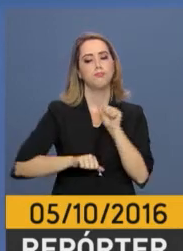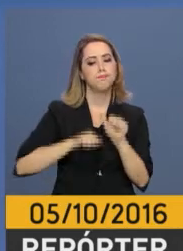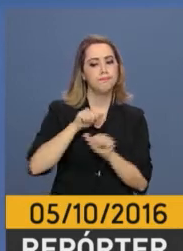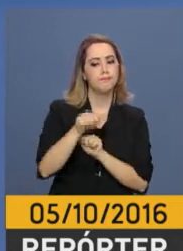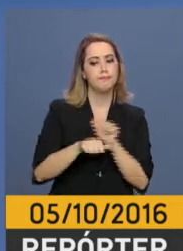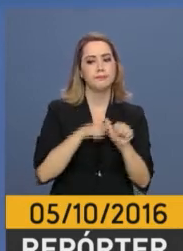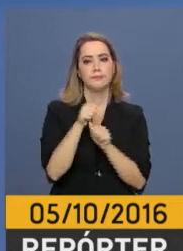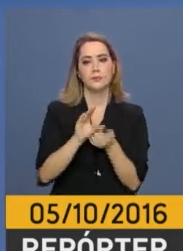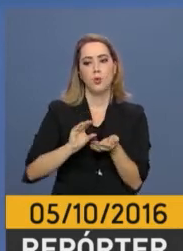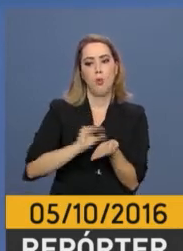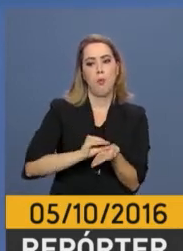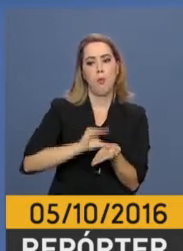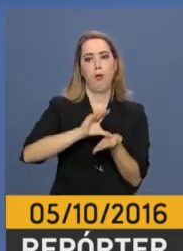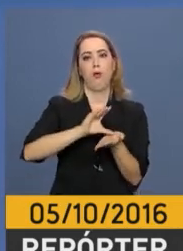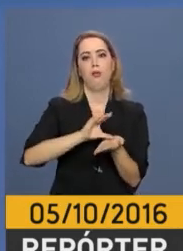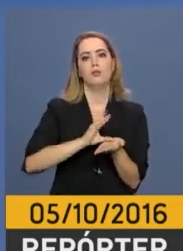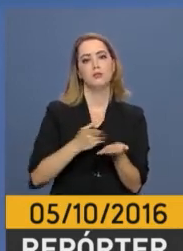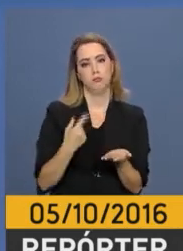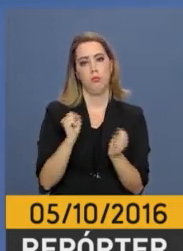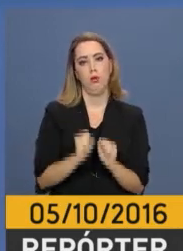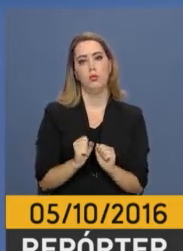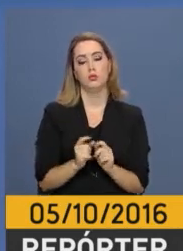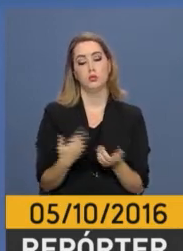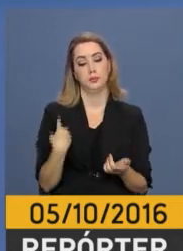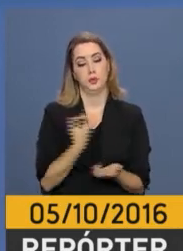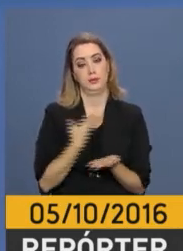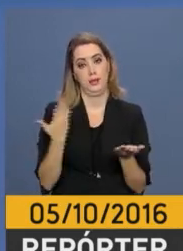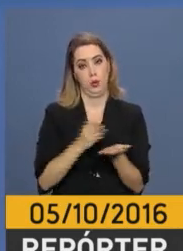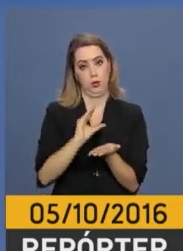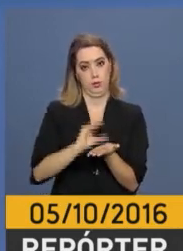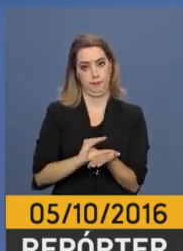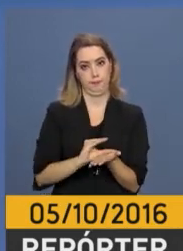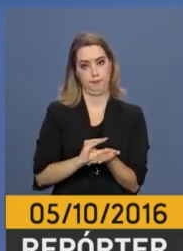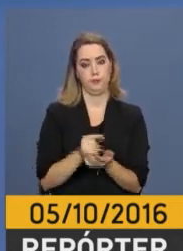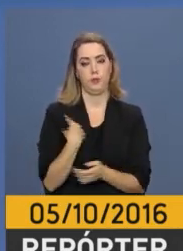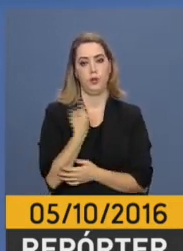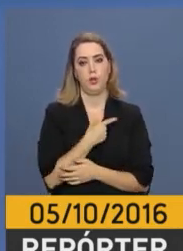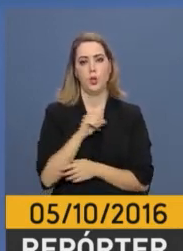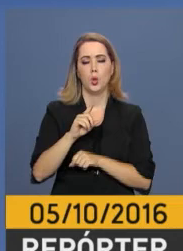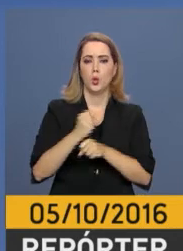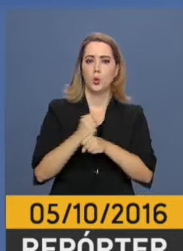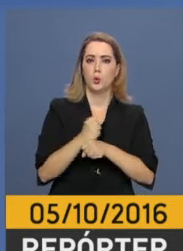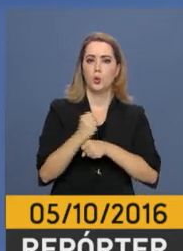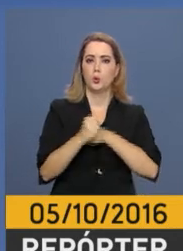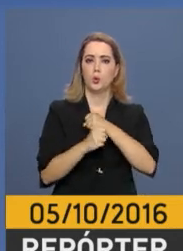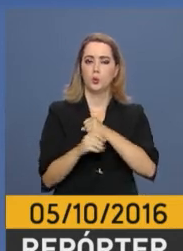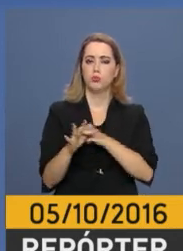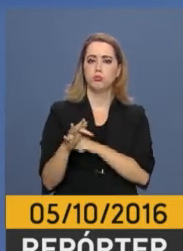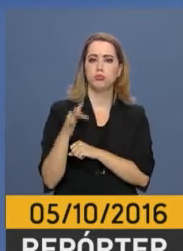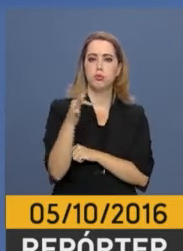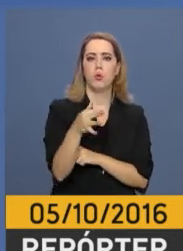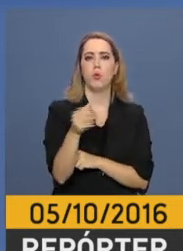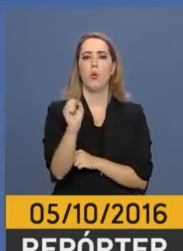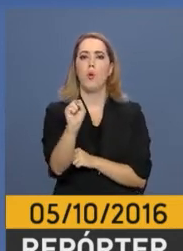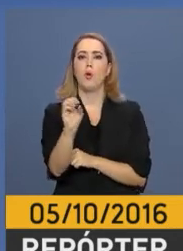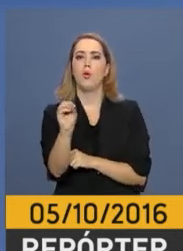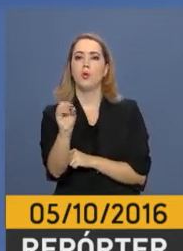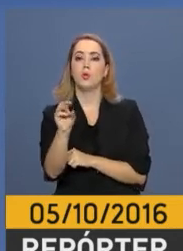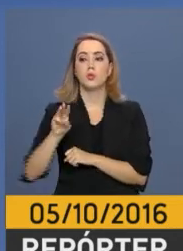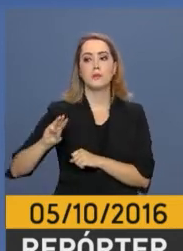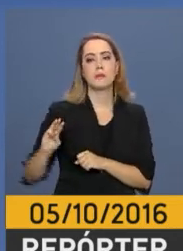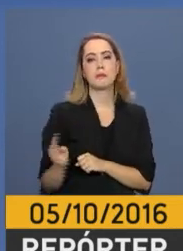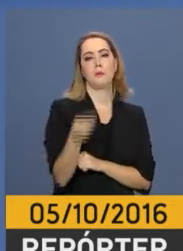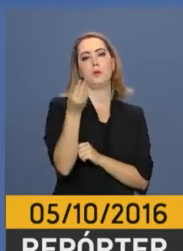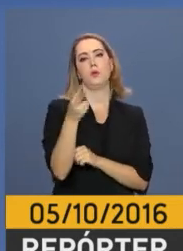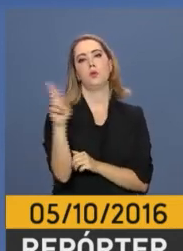recurso maior mas essa expectativa inicial e no ano seguinte nós queremos chegar perto de 1 800 milhões de reais